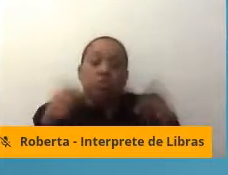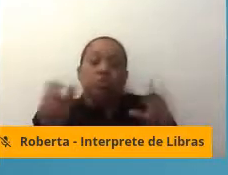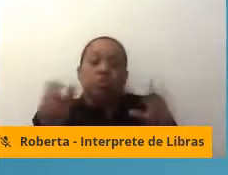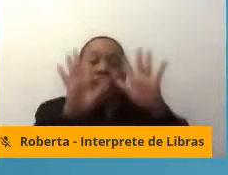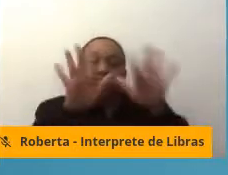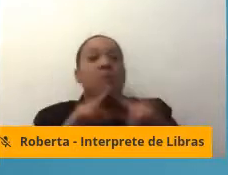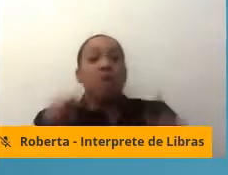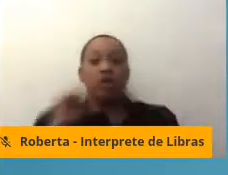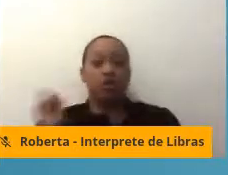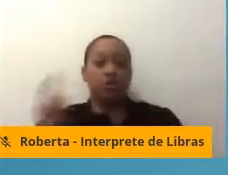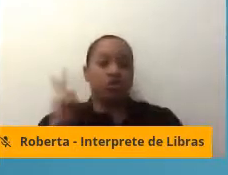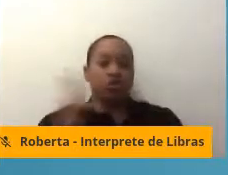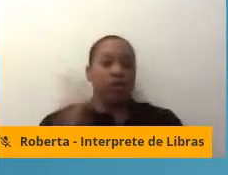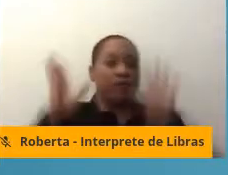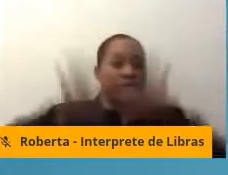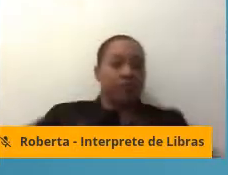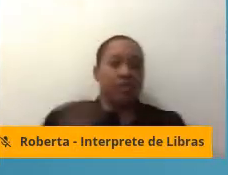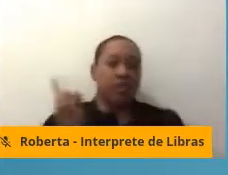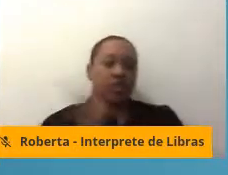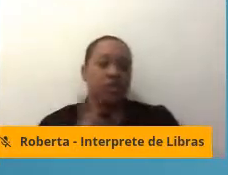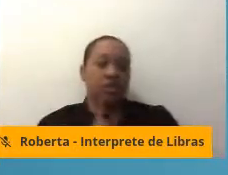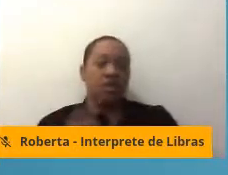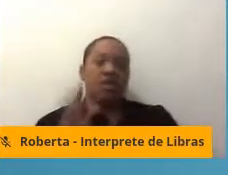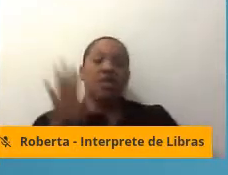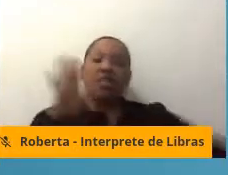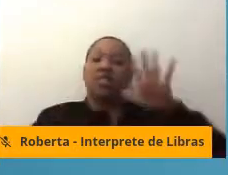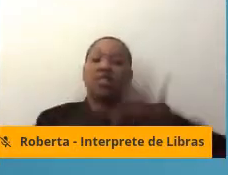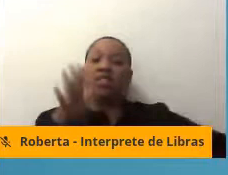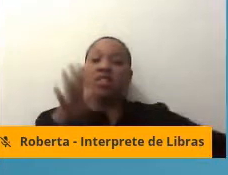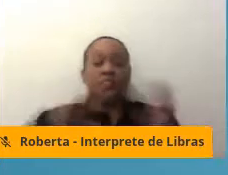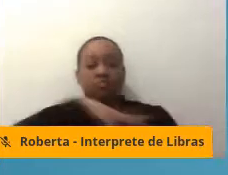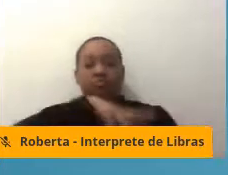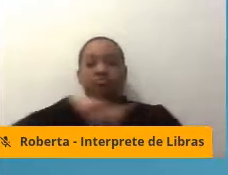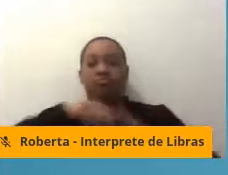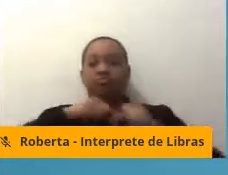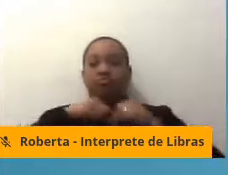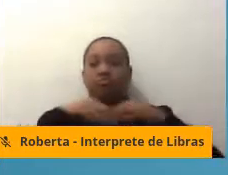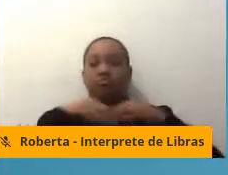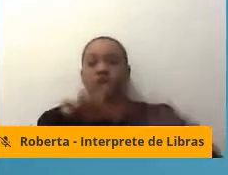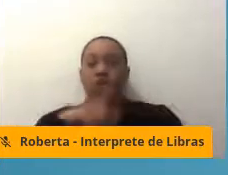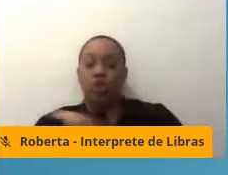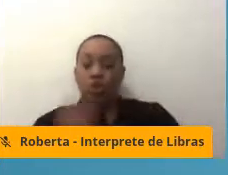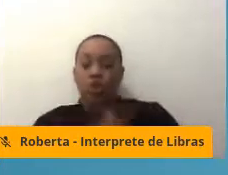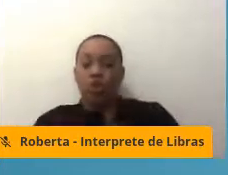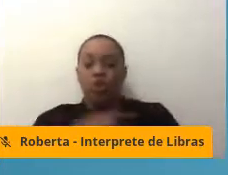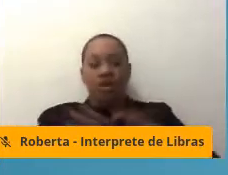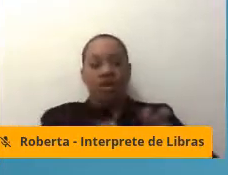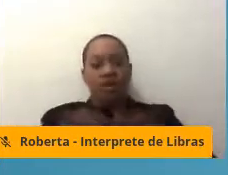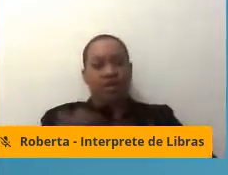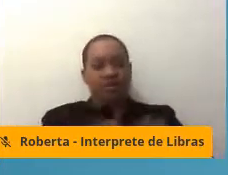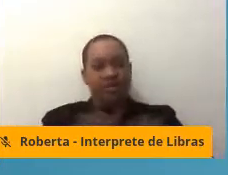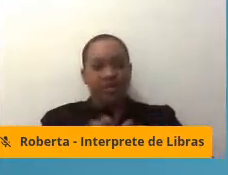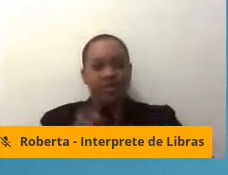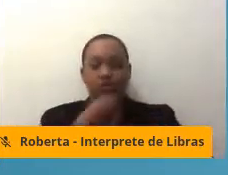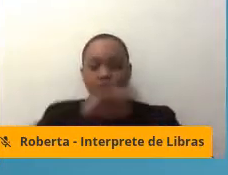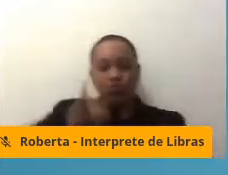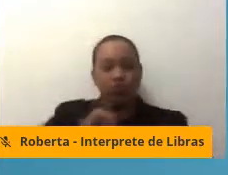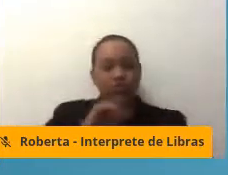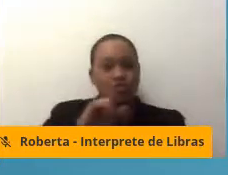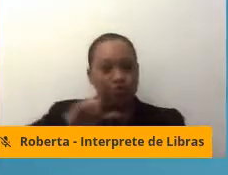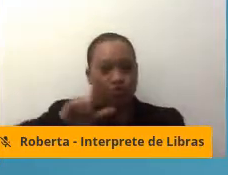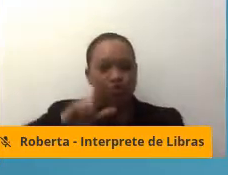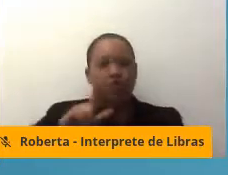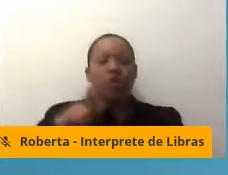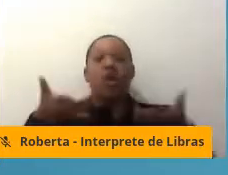depende das nossas ações. E em julho, quando veio o verão e o número de casos estava baixo, a Espanha reabriu. Ela abriu